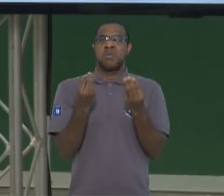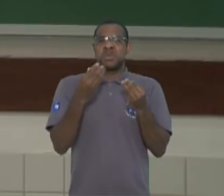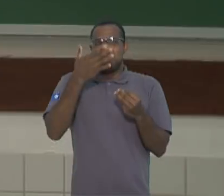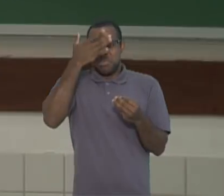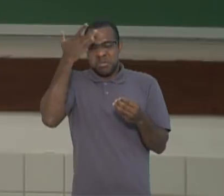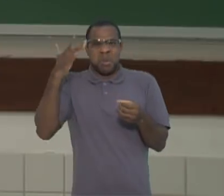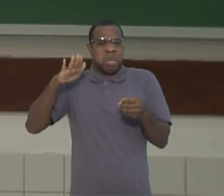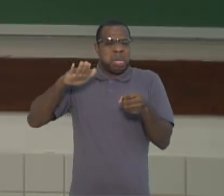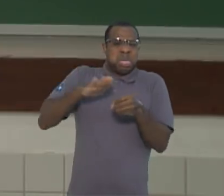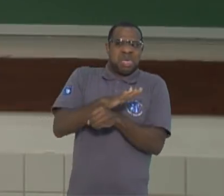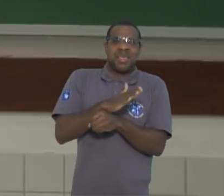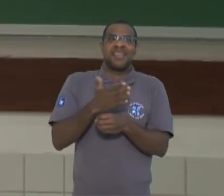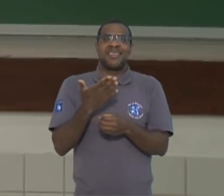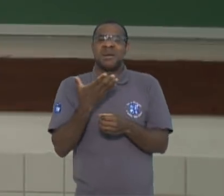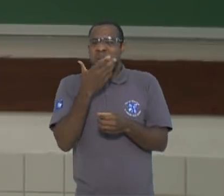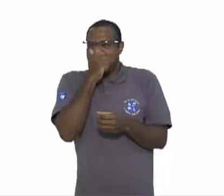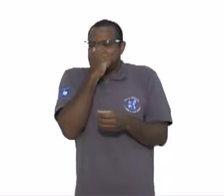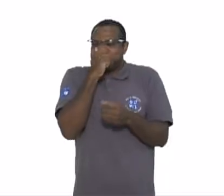o vermelho?